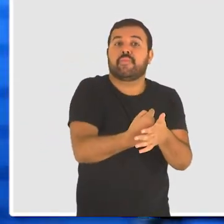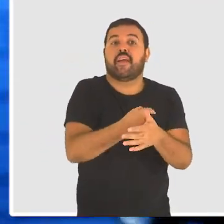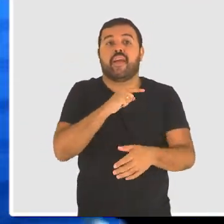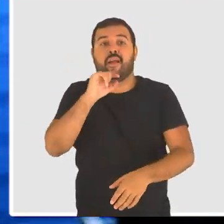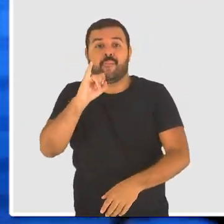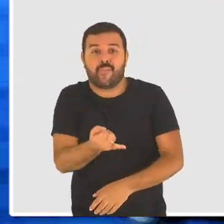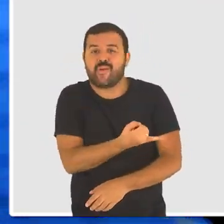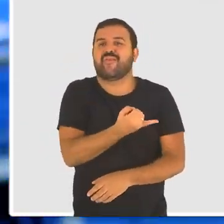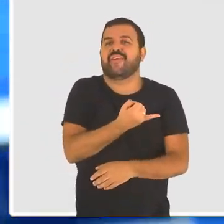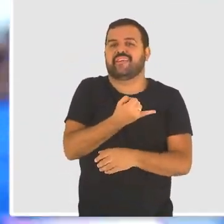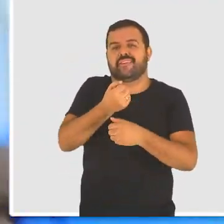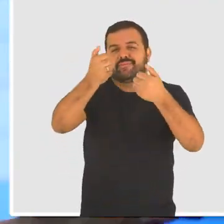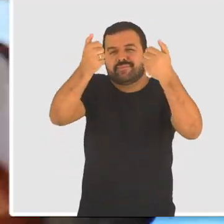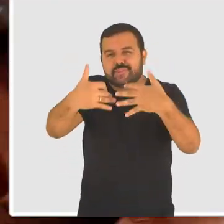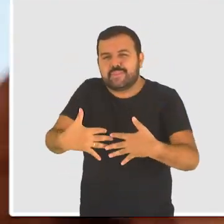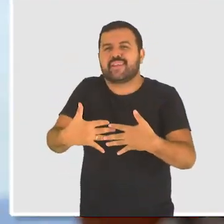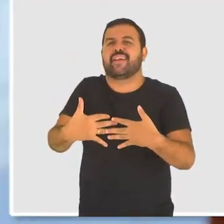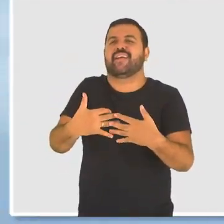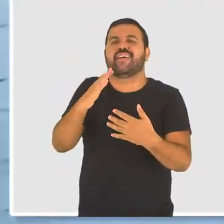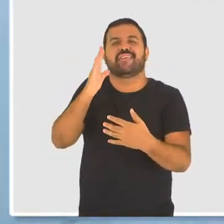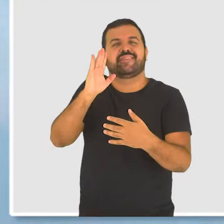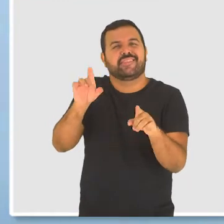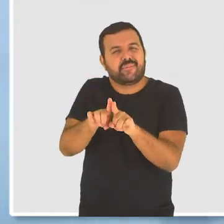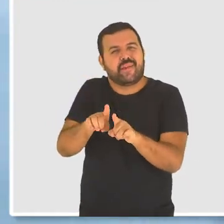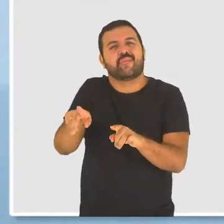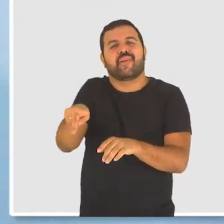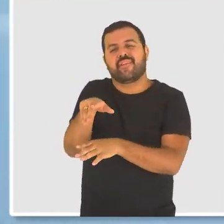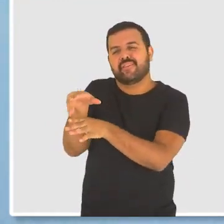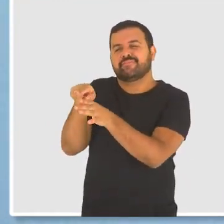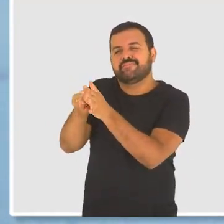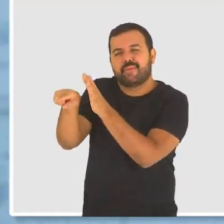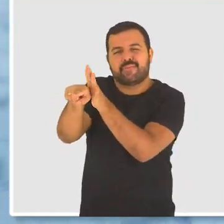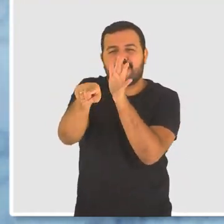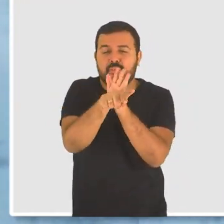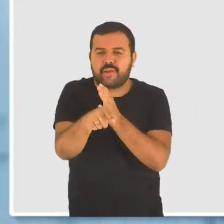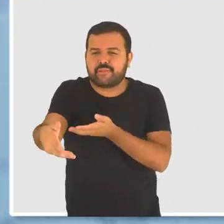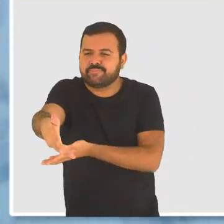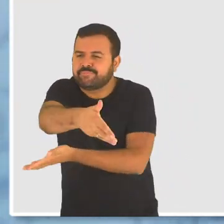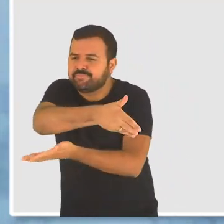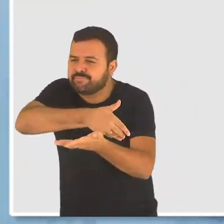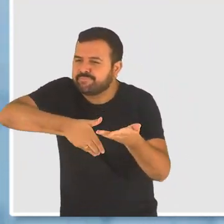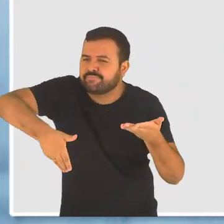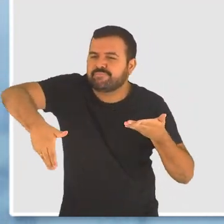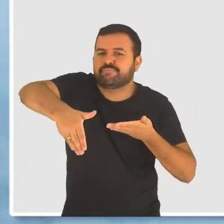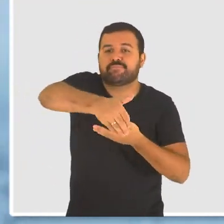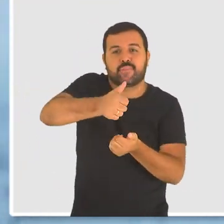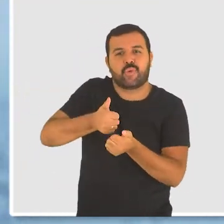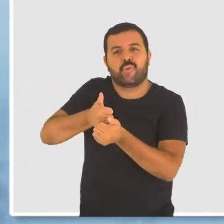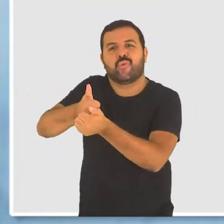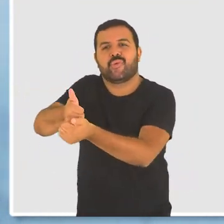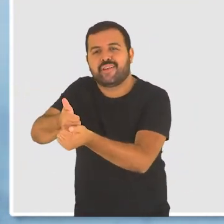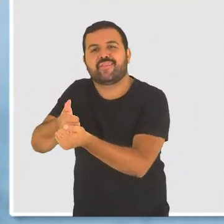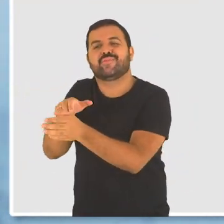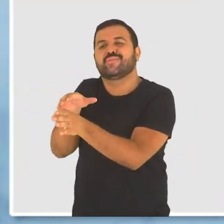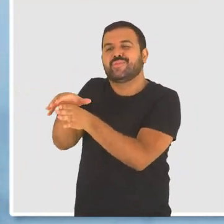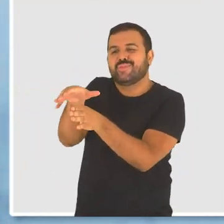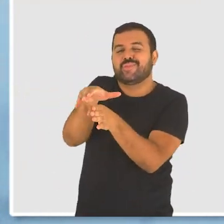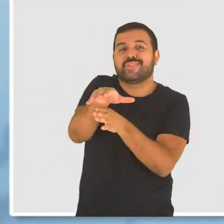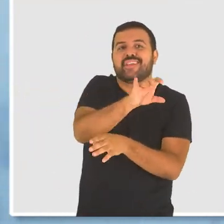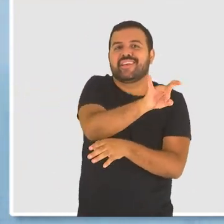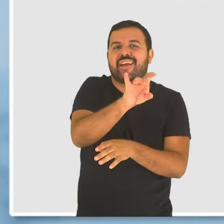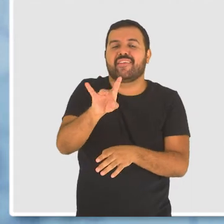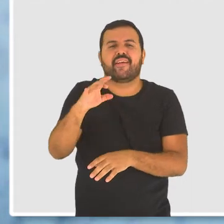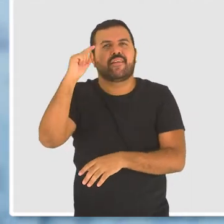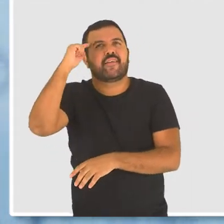matemático. Você fez esses questionamentos em sala de aula? Você conduziu, orientou o pensamento